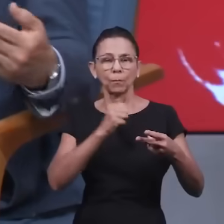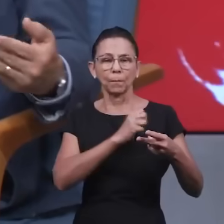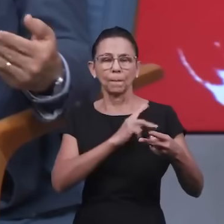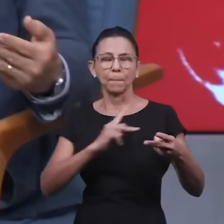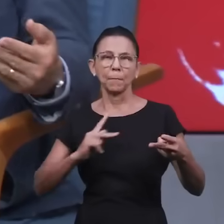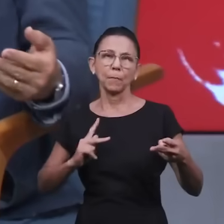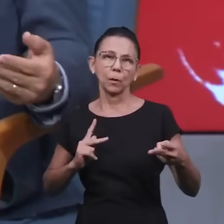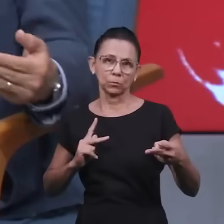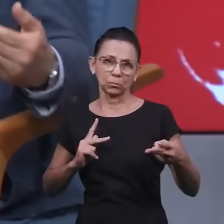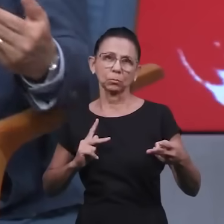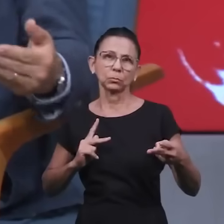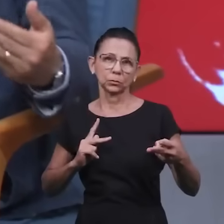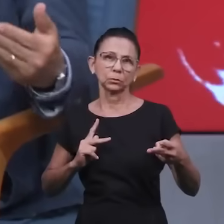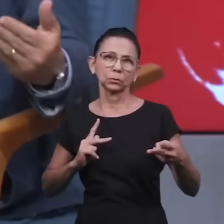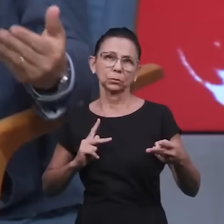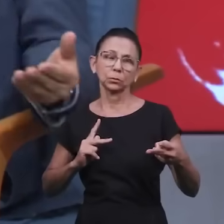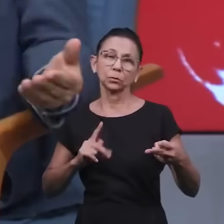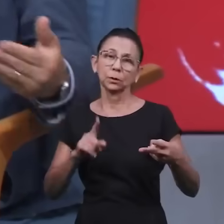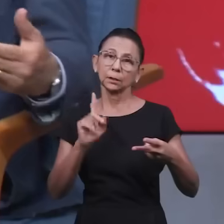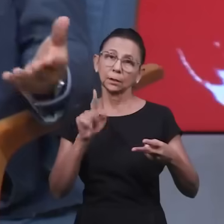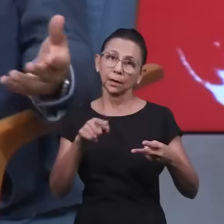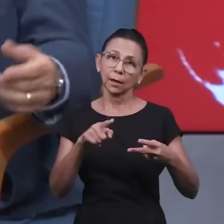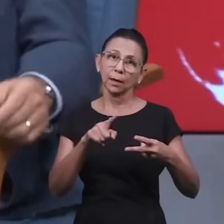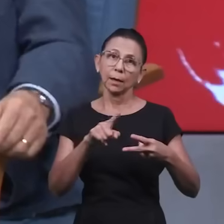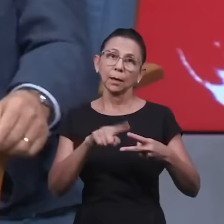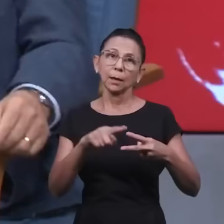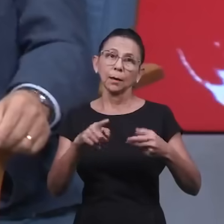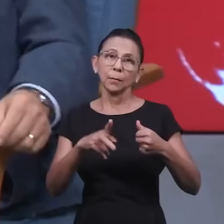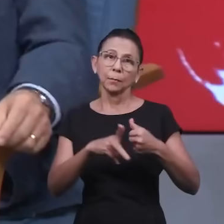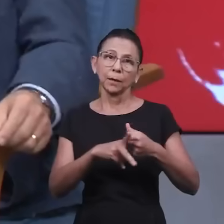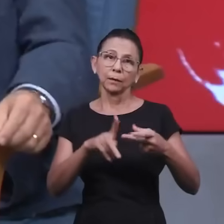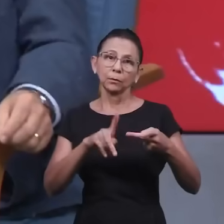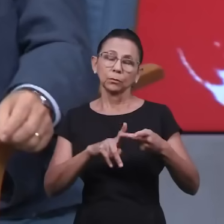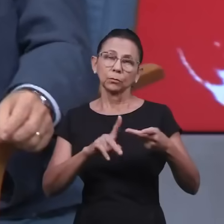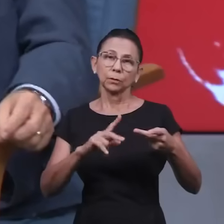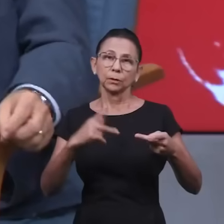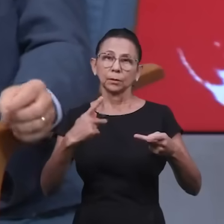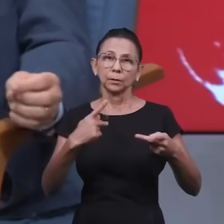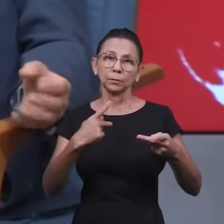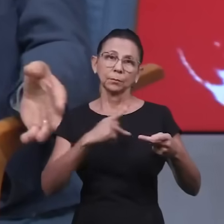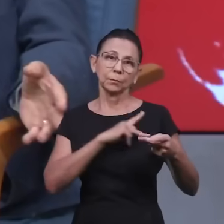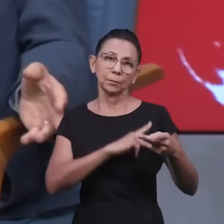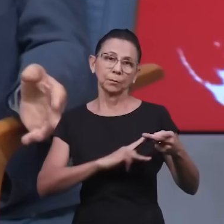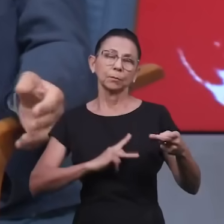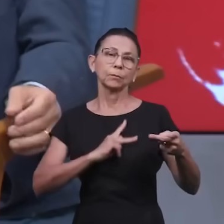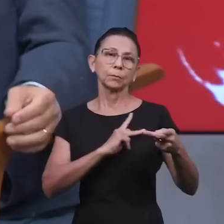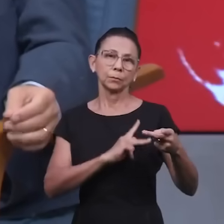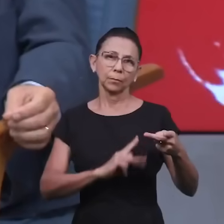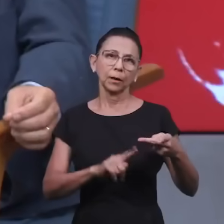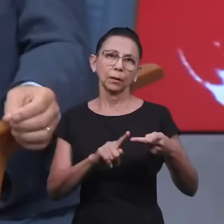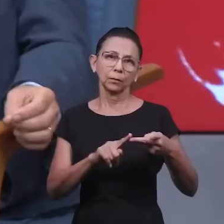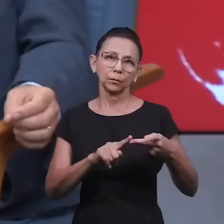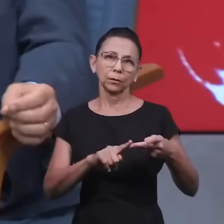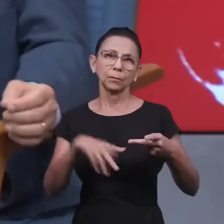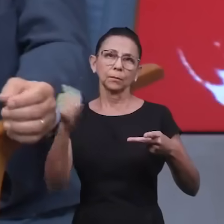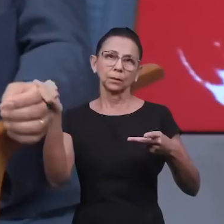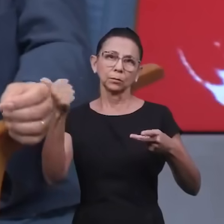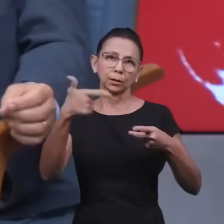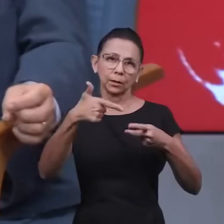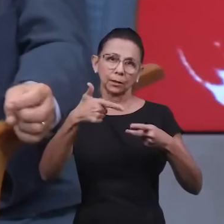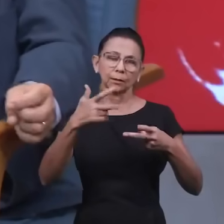outros participaram, mas a ênfase maior é Pedro e Paulo. Mais Paulo, com